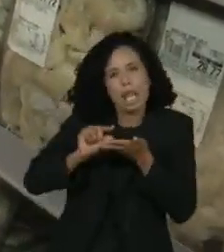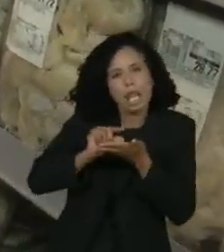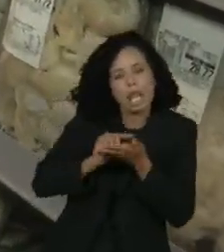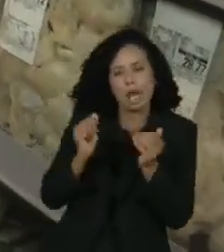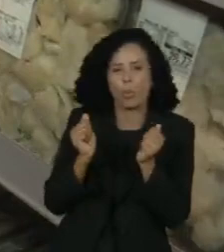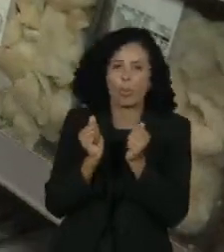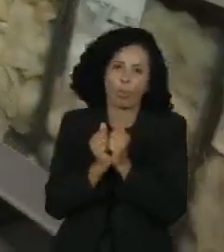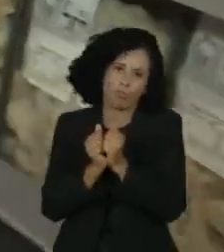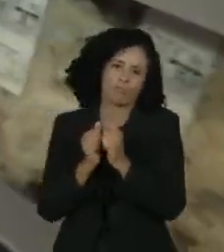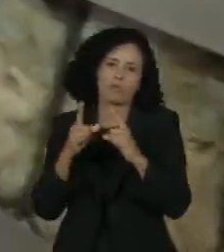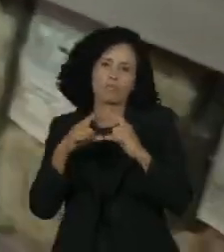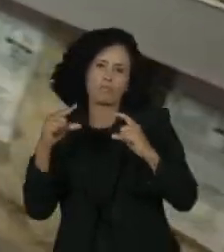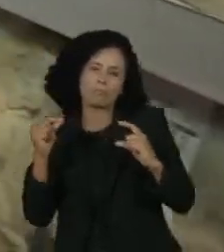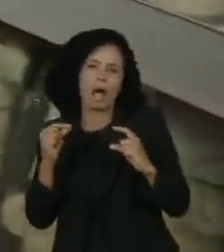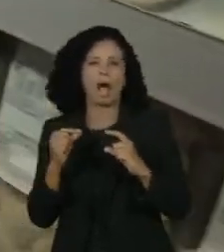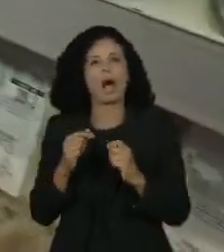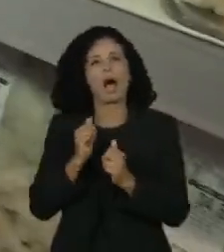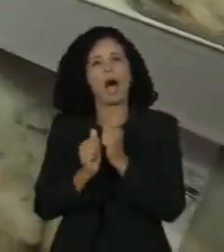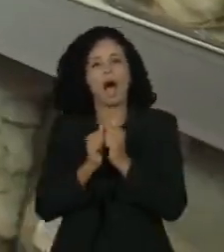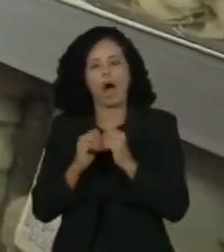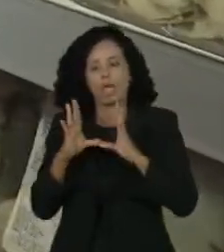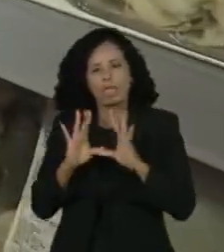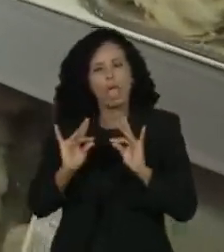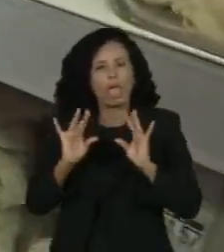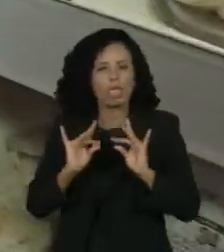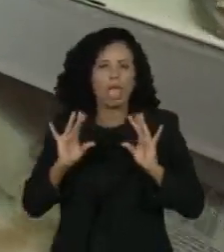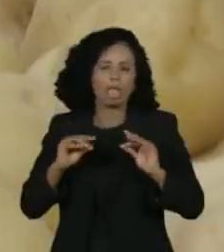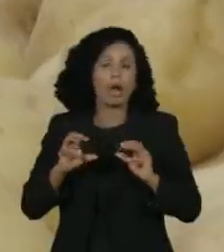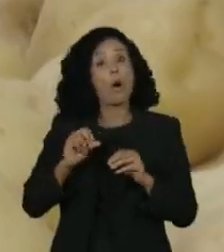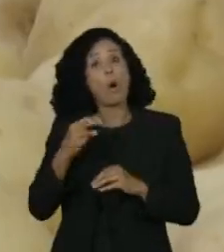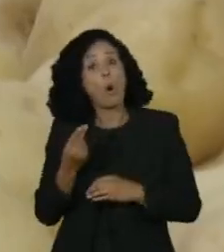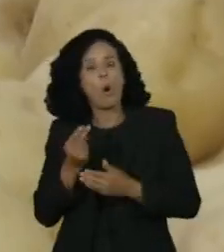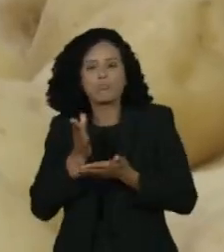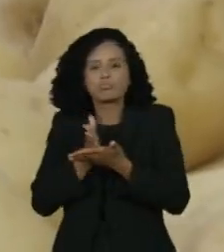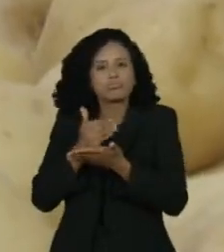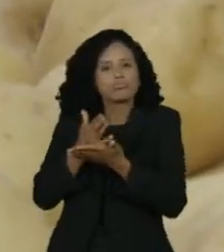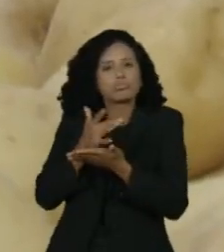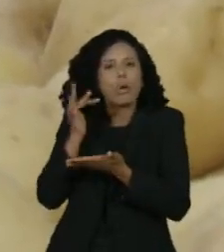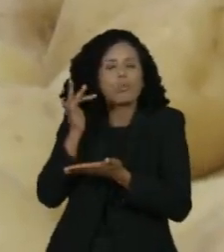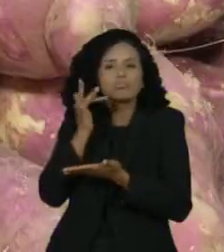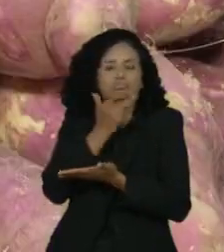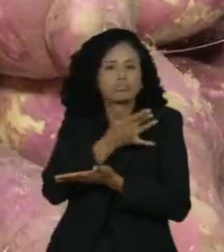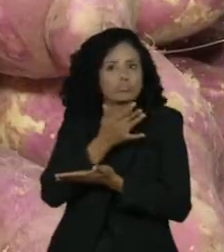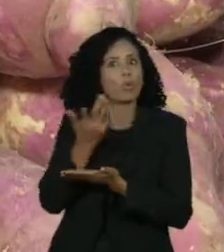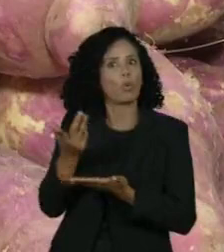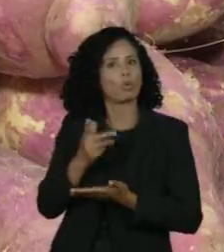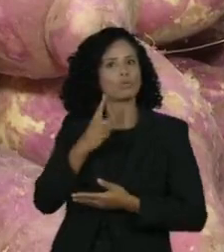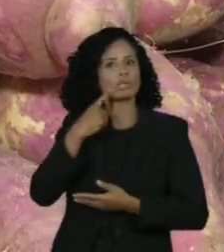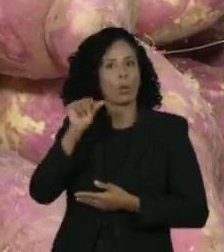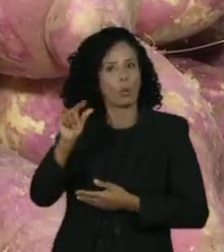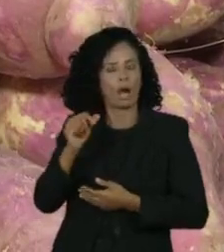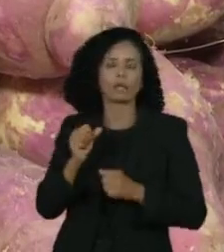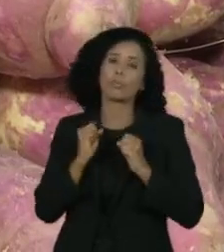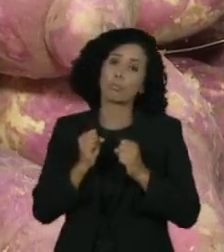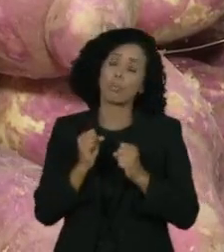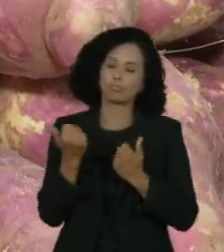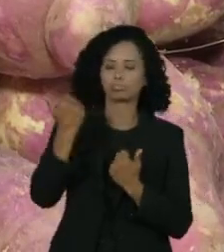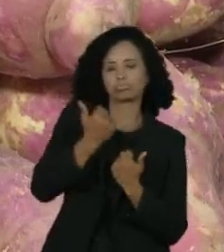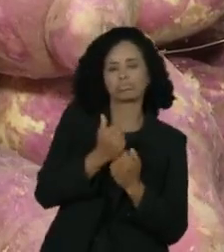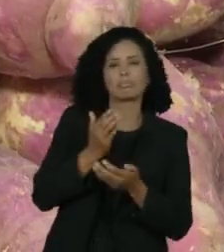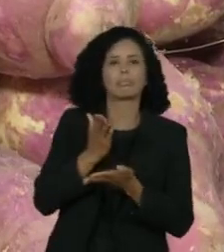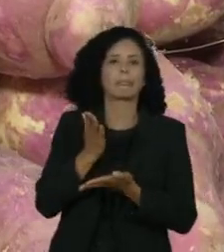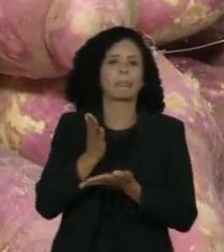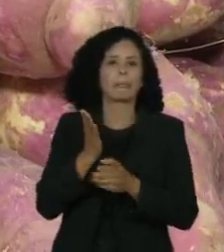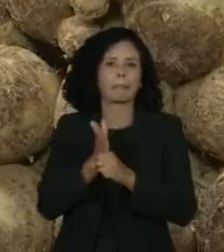bacalhau, um risoto ou até mesmo uma torta. Em substituição da batata, a gente pode usar batata doce, que está